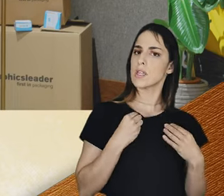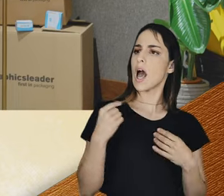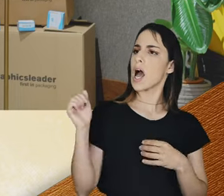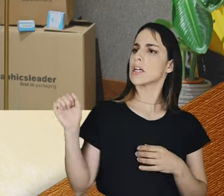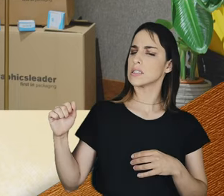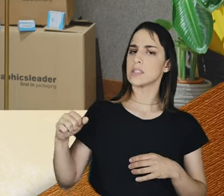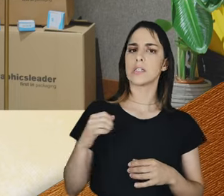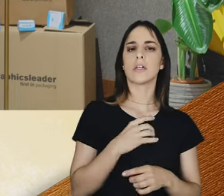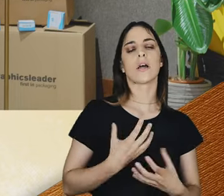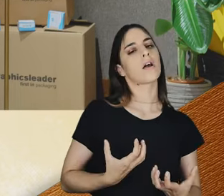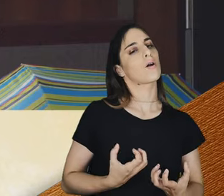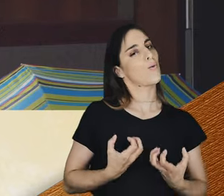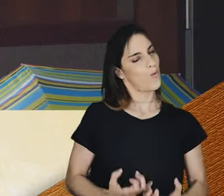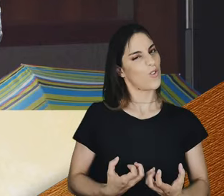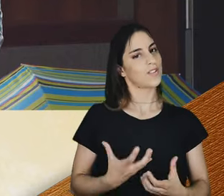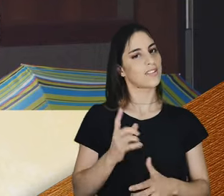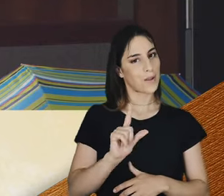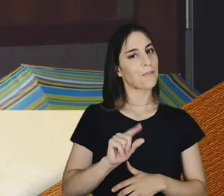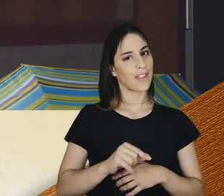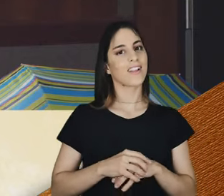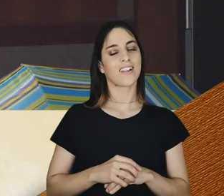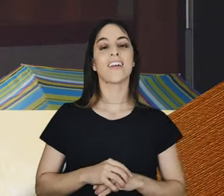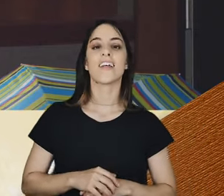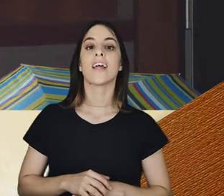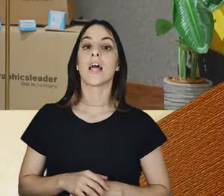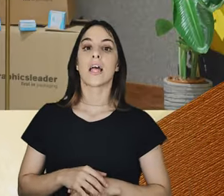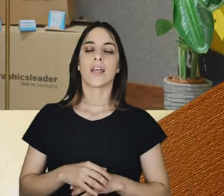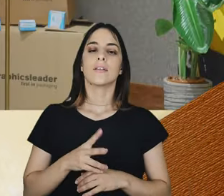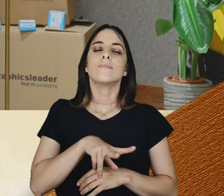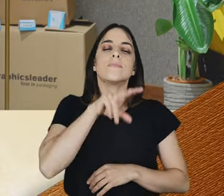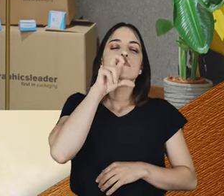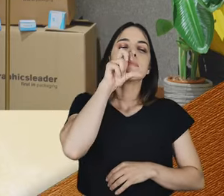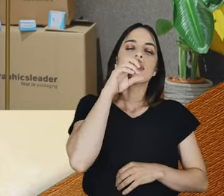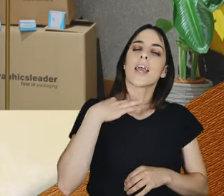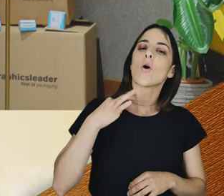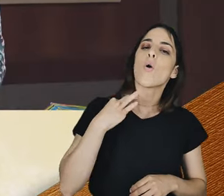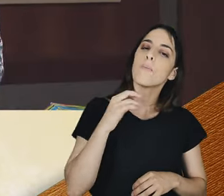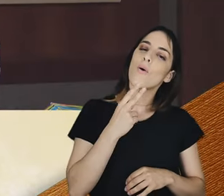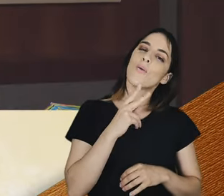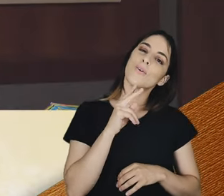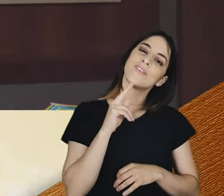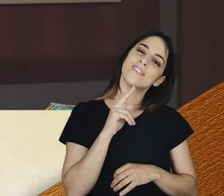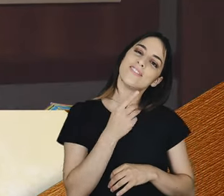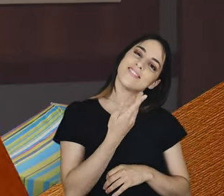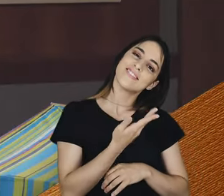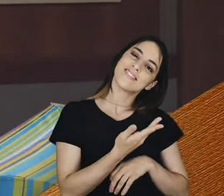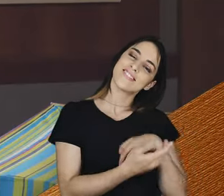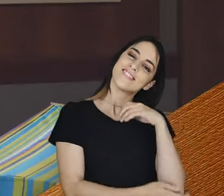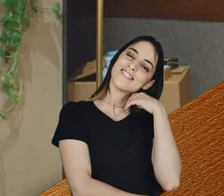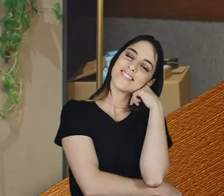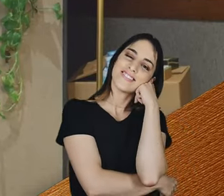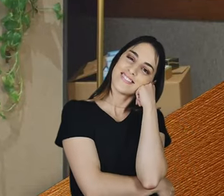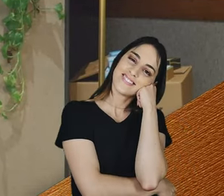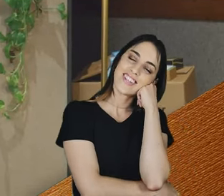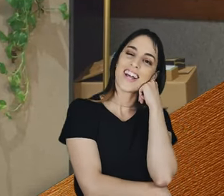Porquê? Não é? Grosso também. Vê. Ah, mas pois. Mas o cheiro? Disse... O cheiro é da roupa ou é de. Eu não sei